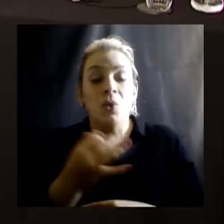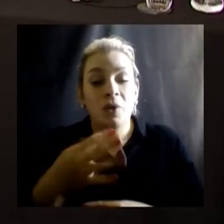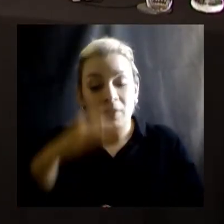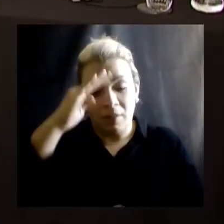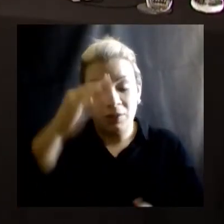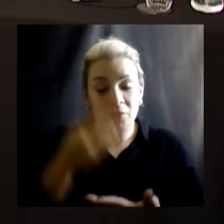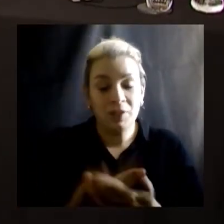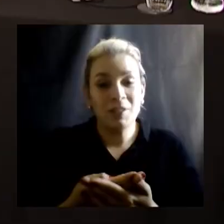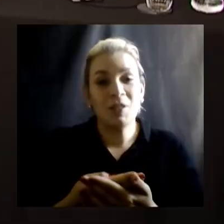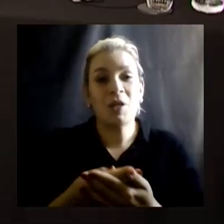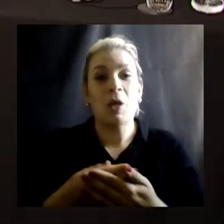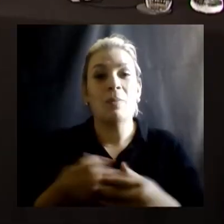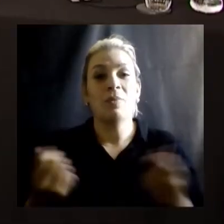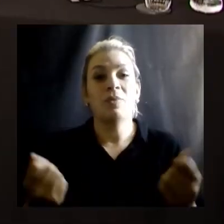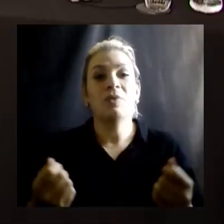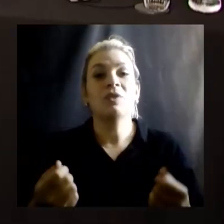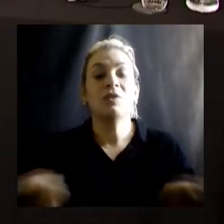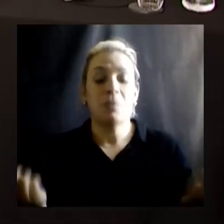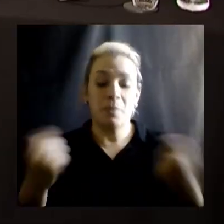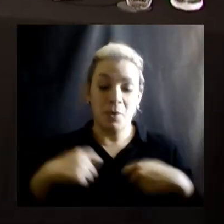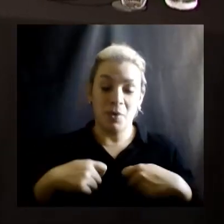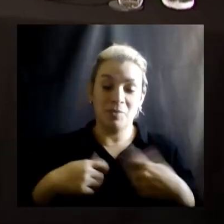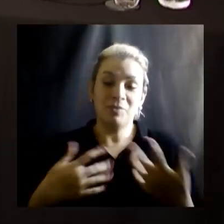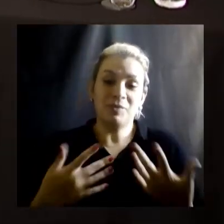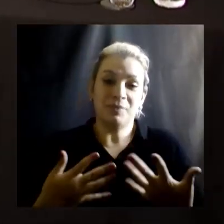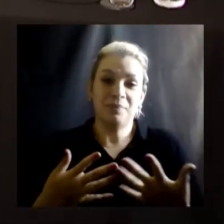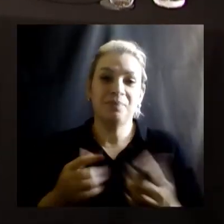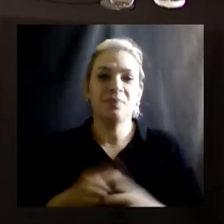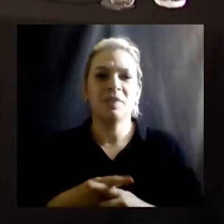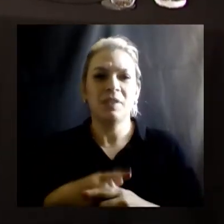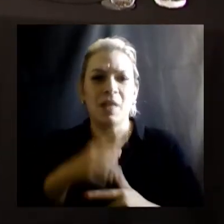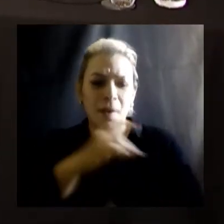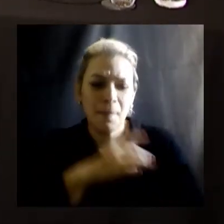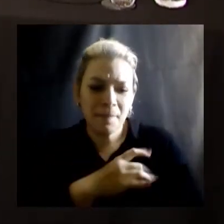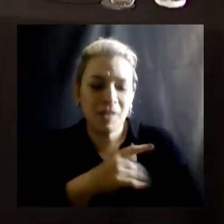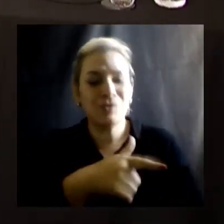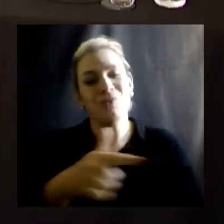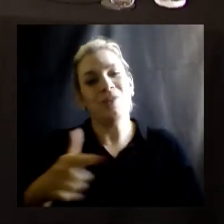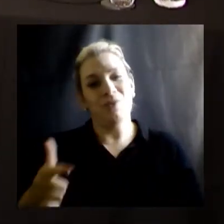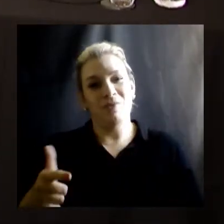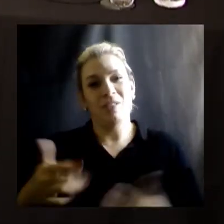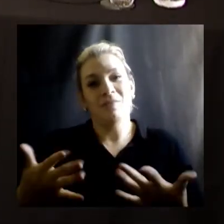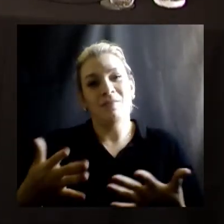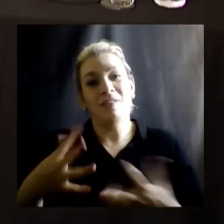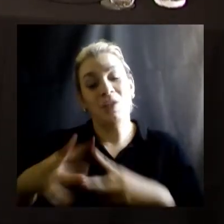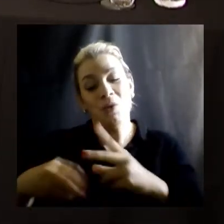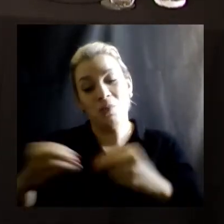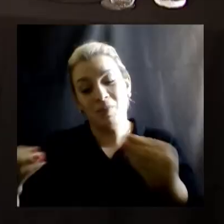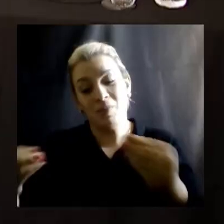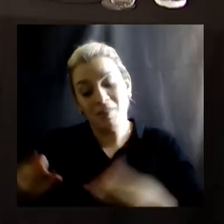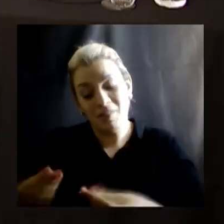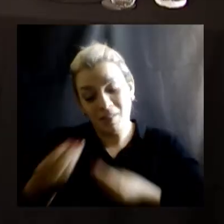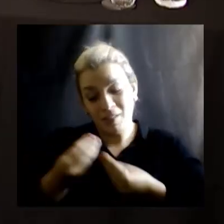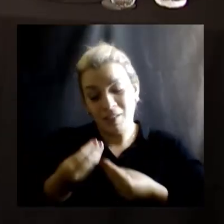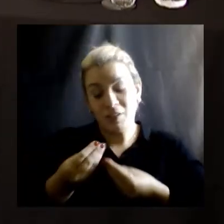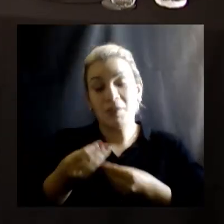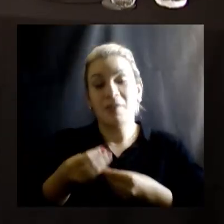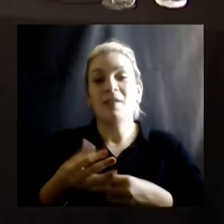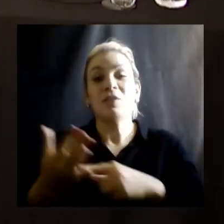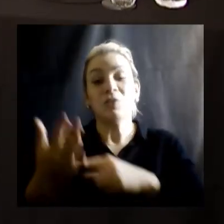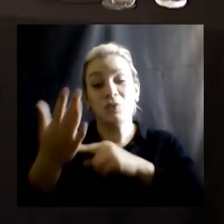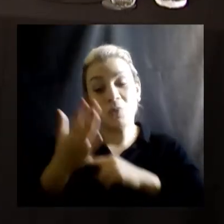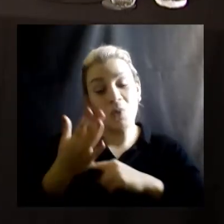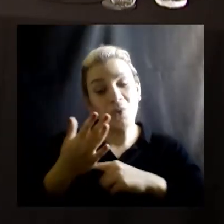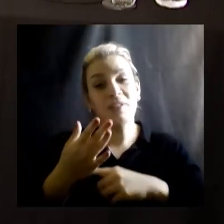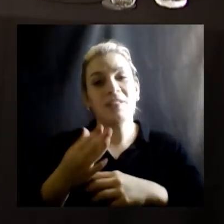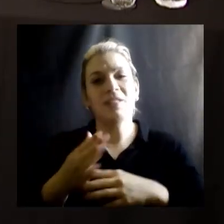arriscar nunca. Esse prêmio para a gente só mostra o quanto estamos no caminho certo e que a gente continue sempre sonhando